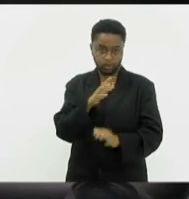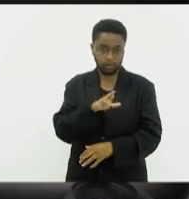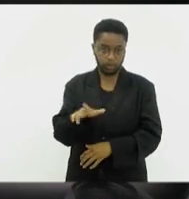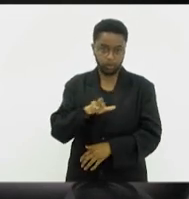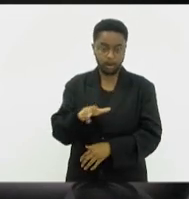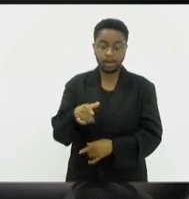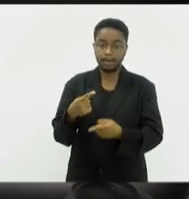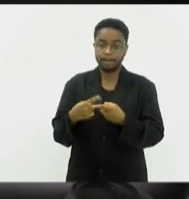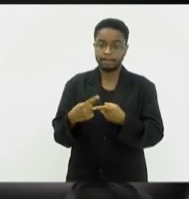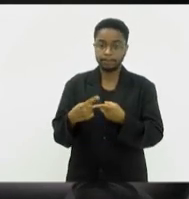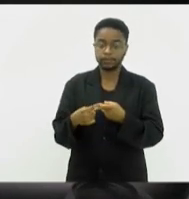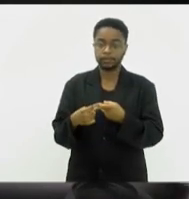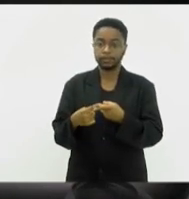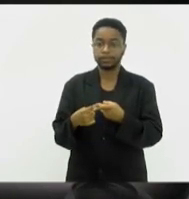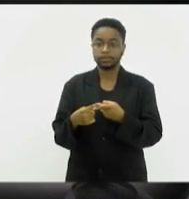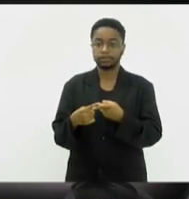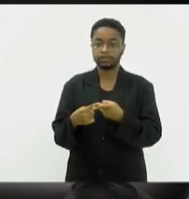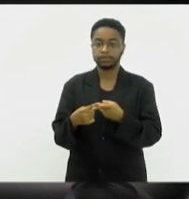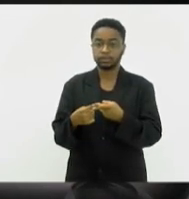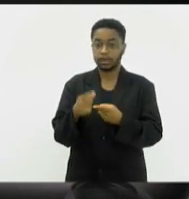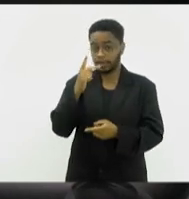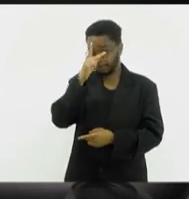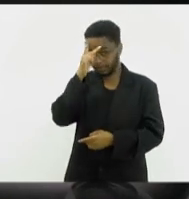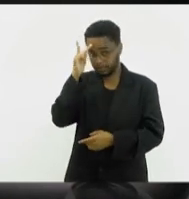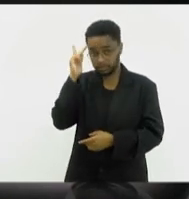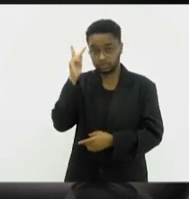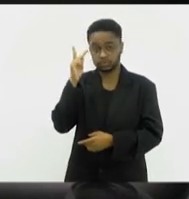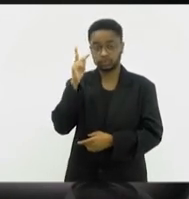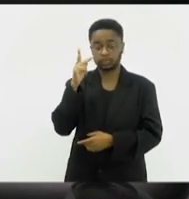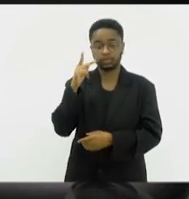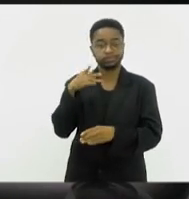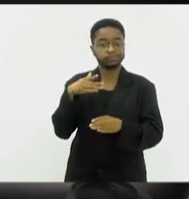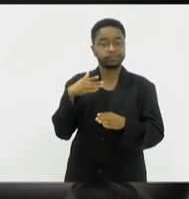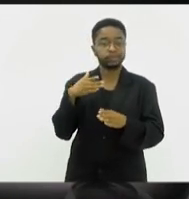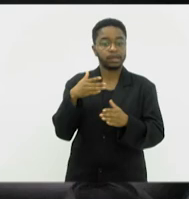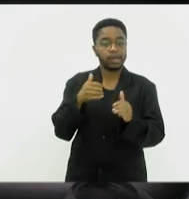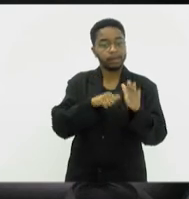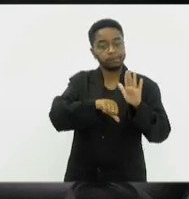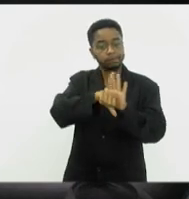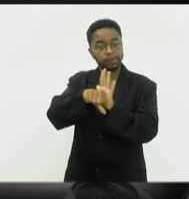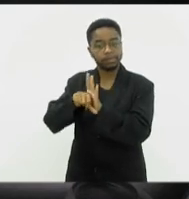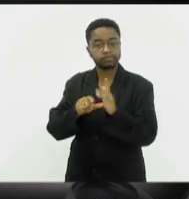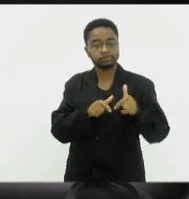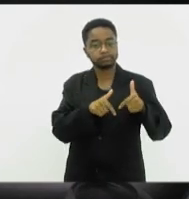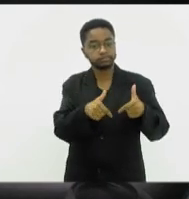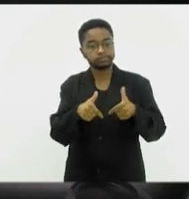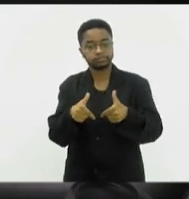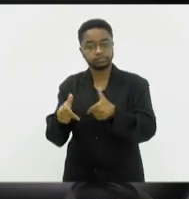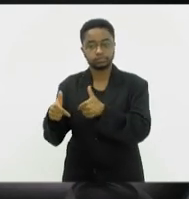qual vai colocar as pessoas num ciclo de sujeição criminal, vai colocar a pessoa